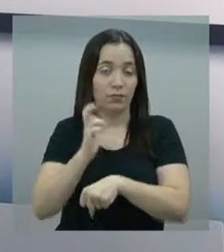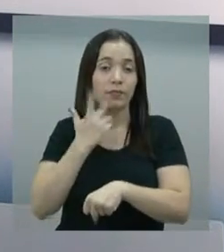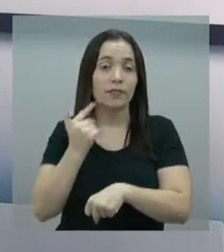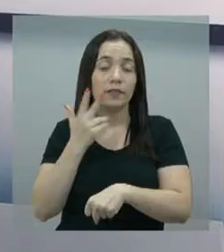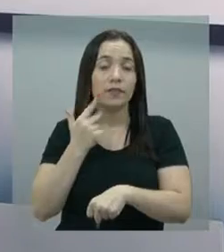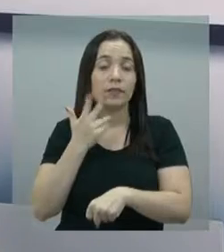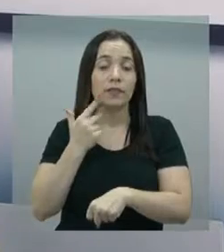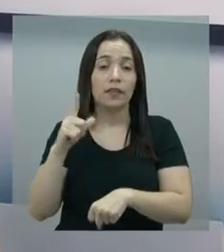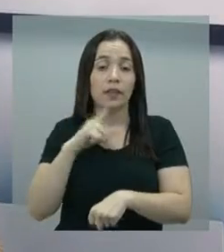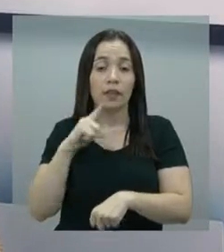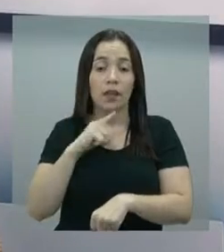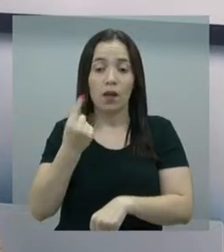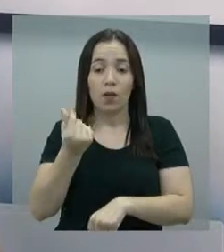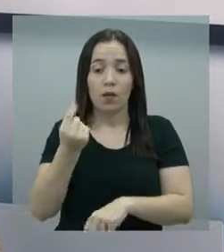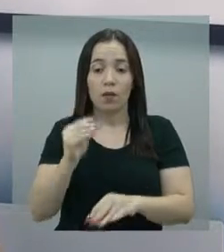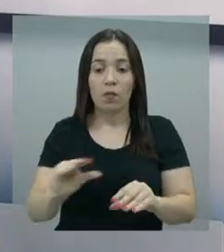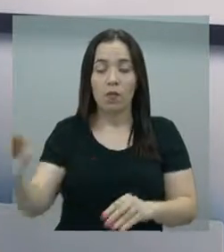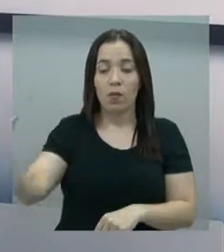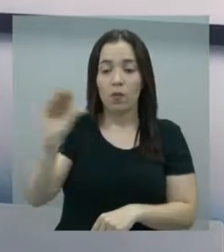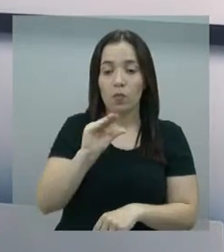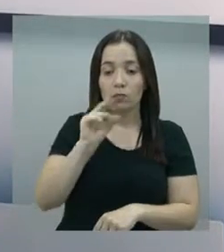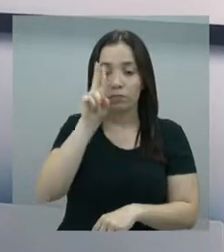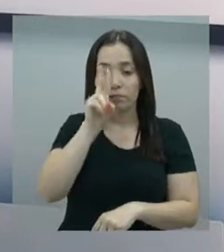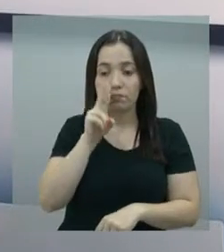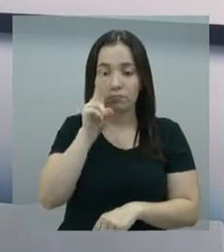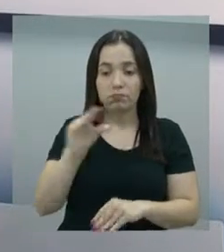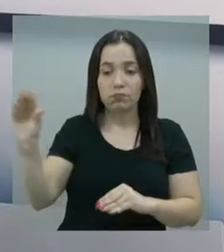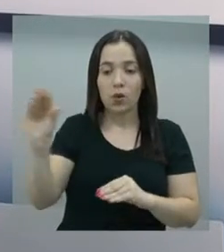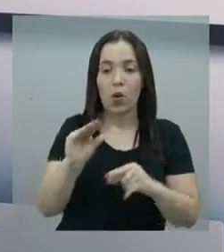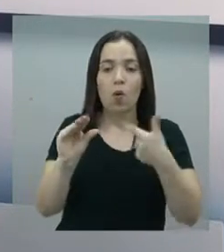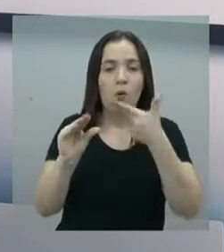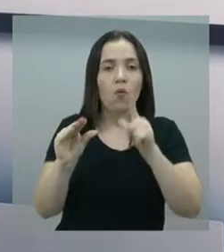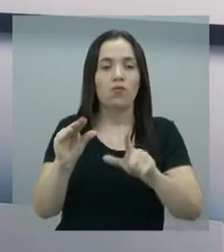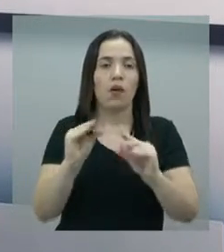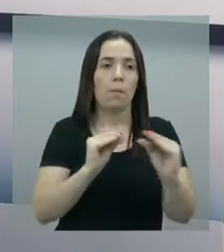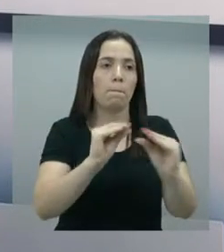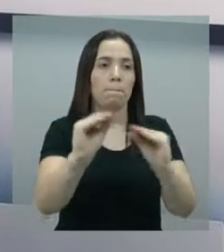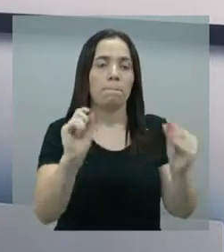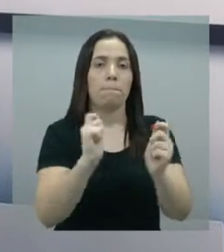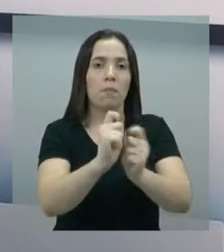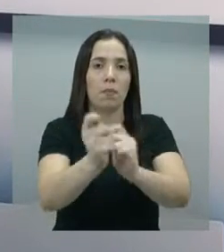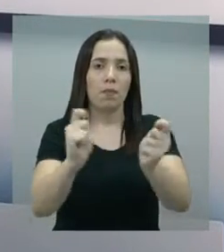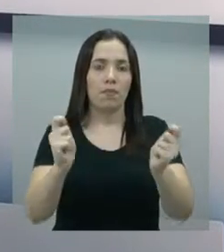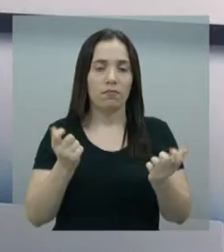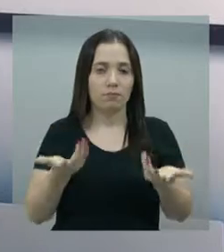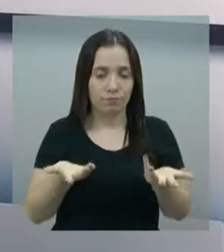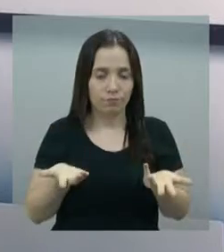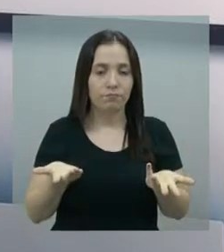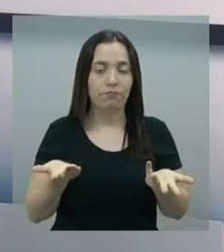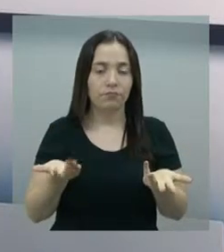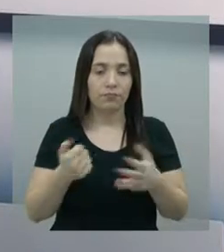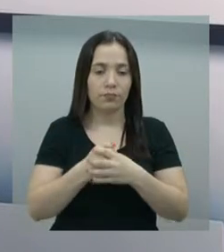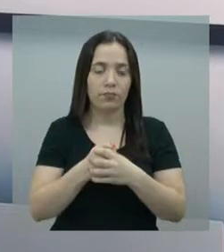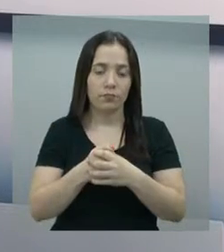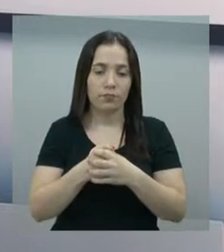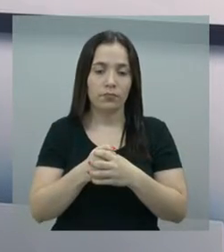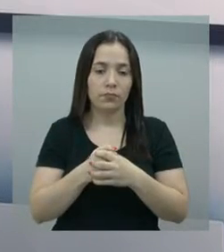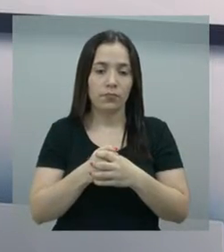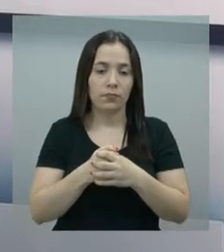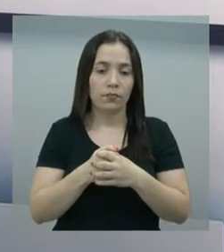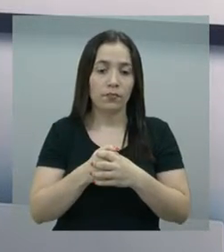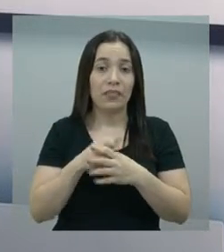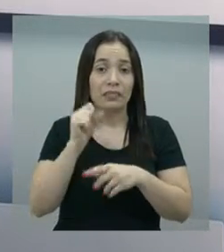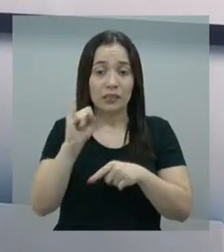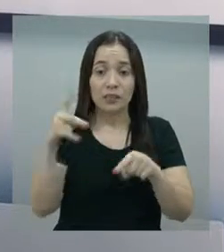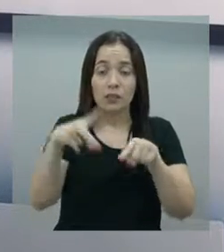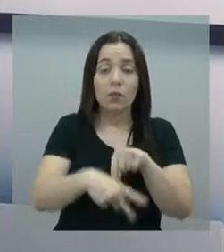um valor maior do Fundeb do que de FPM. Né? Ah, sem dúvida. E isso está sendo